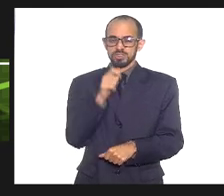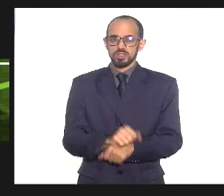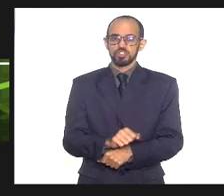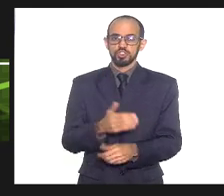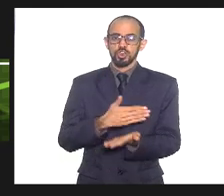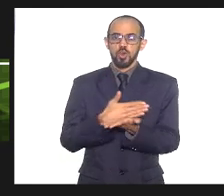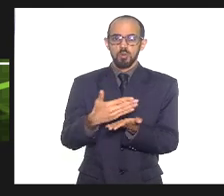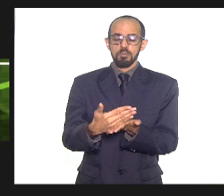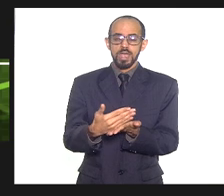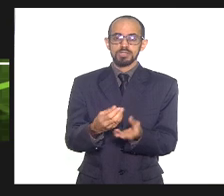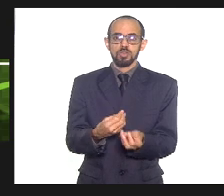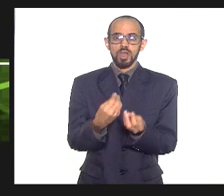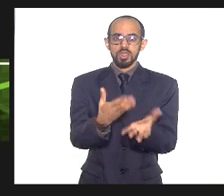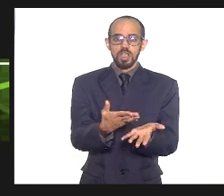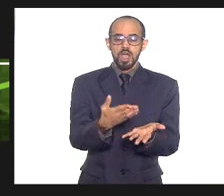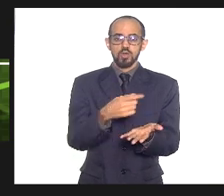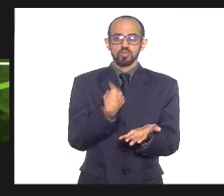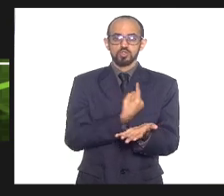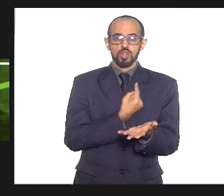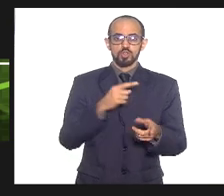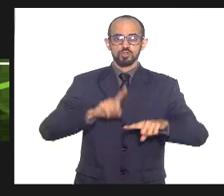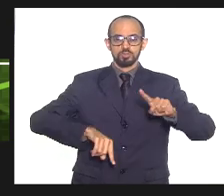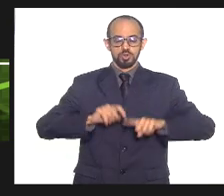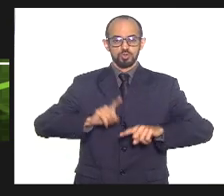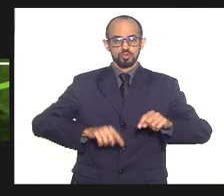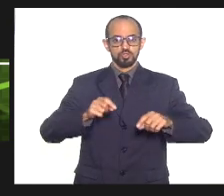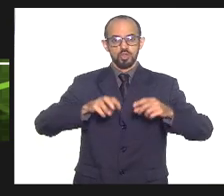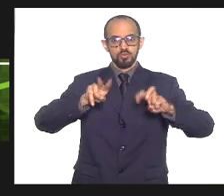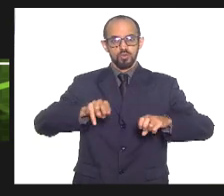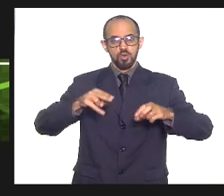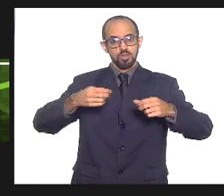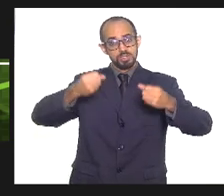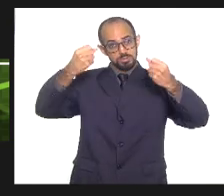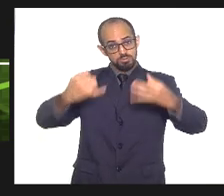nosso portfólio atual, que eu vou detalhar para os senhores e senhoras deputados.